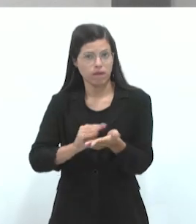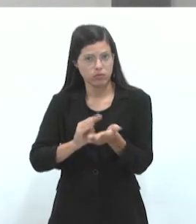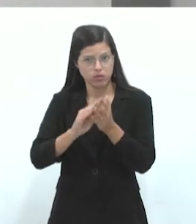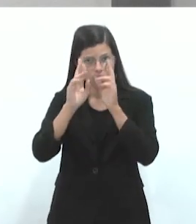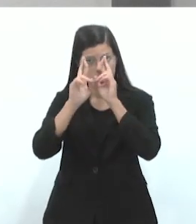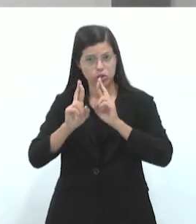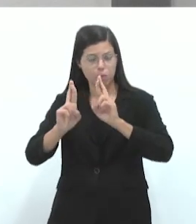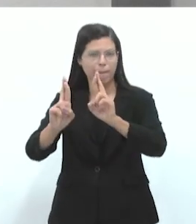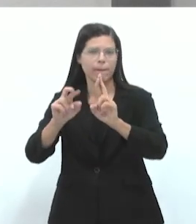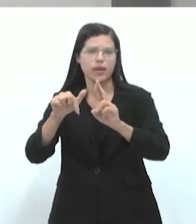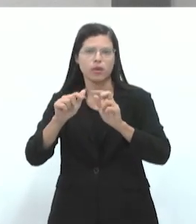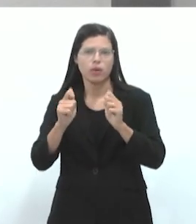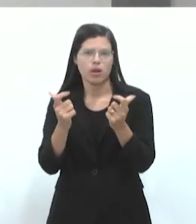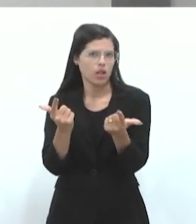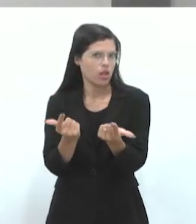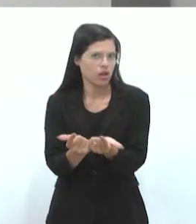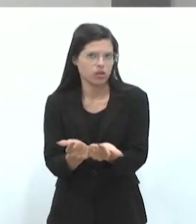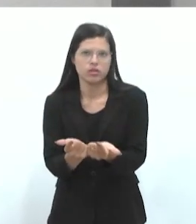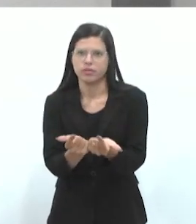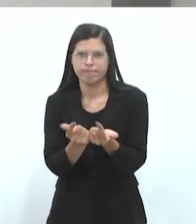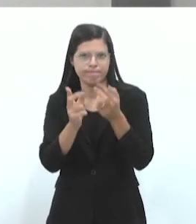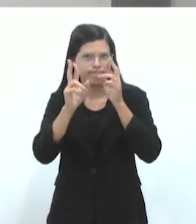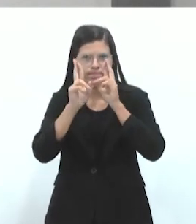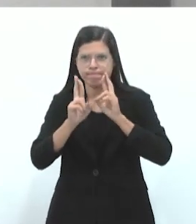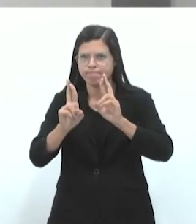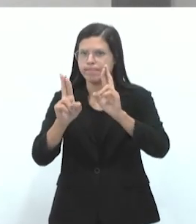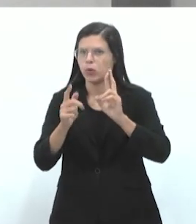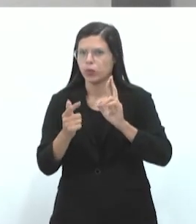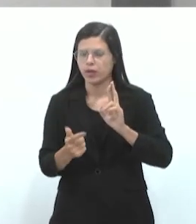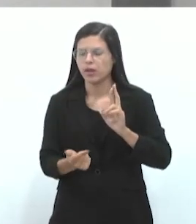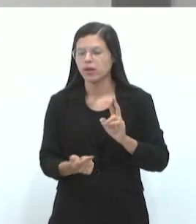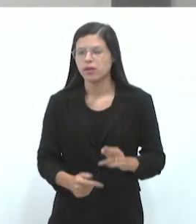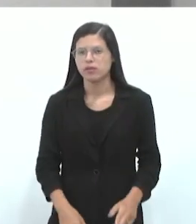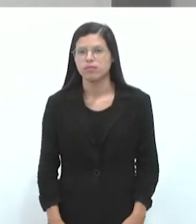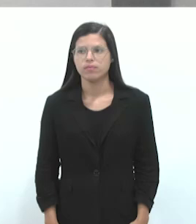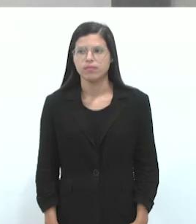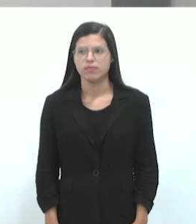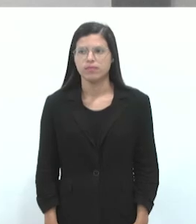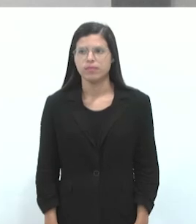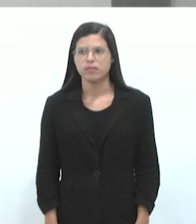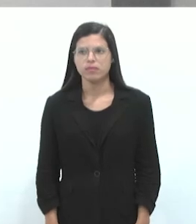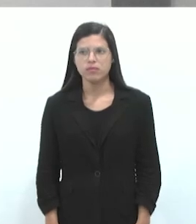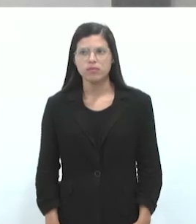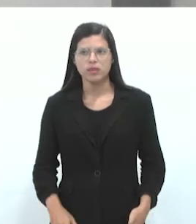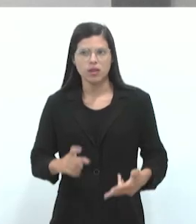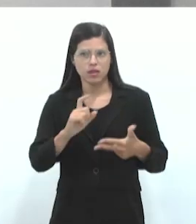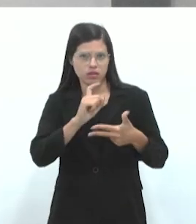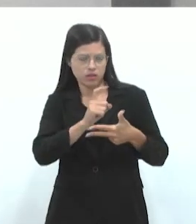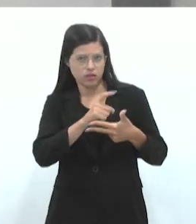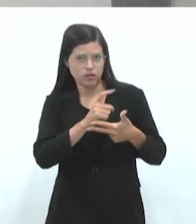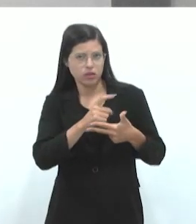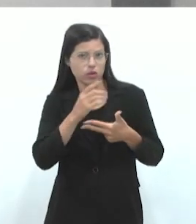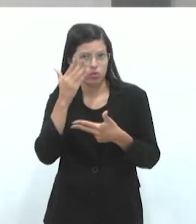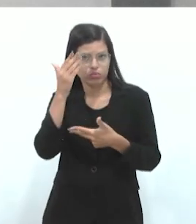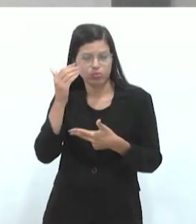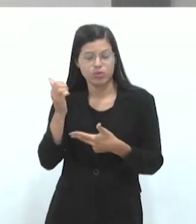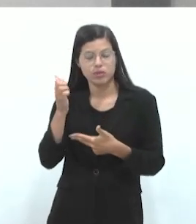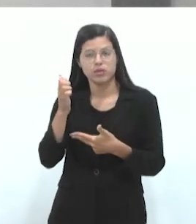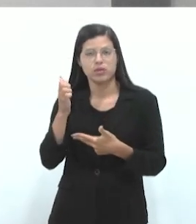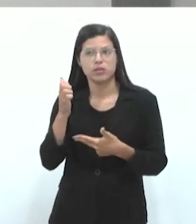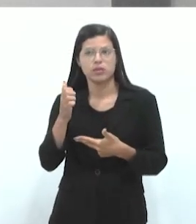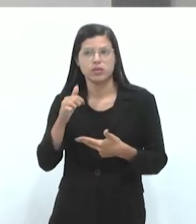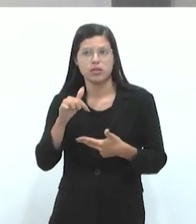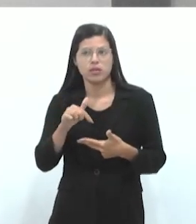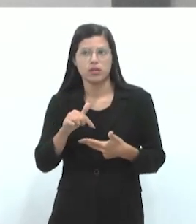A PGE não respeita o Parlamento. Aliás, como Poder Executivo, eu sei que eles ficam em cima